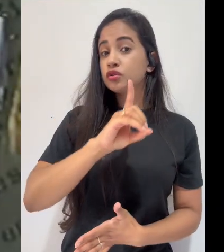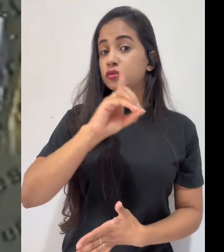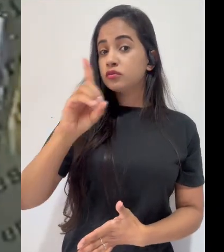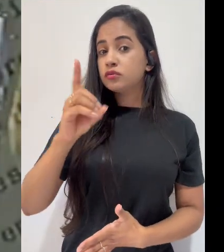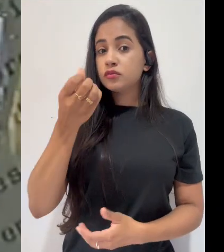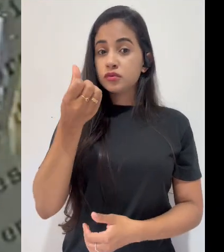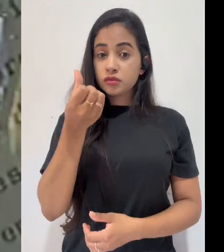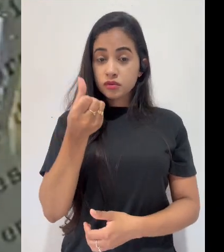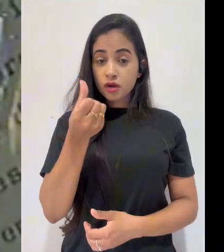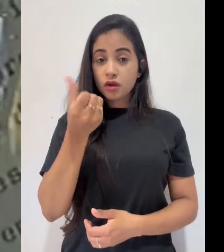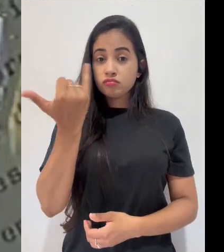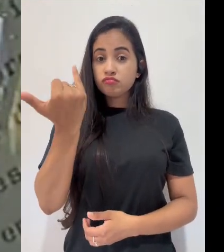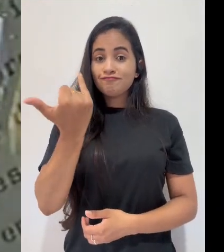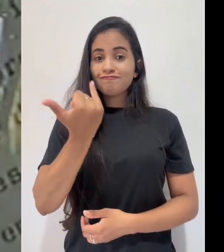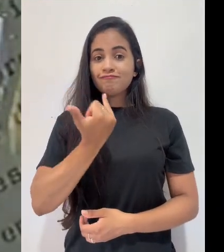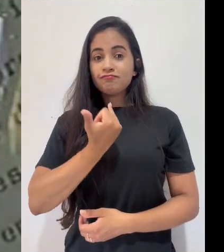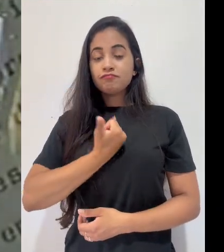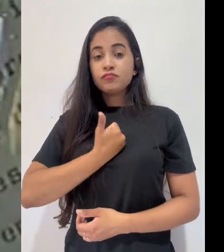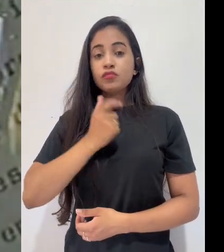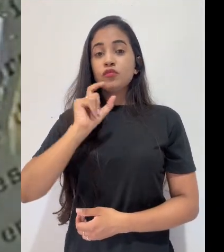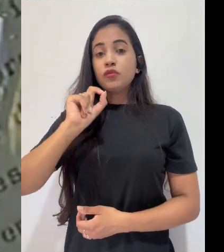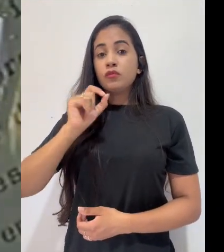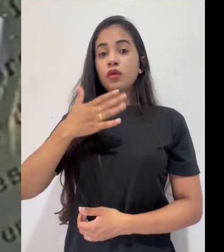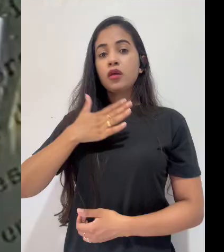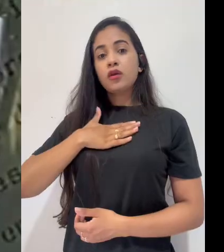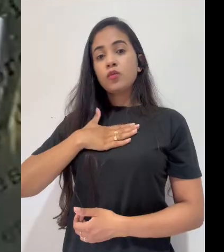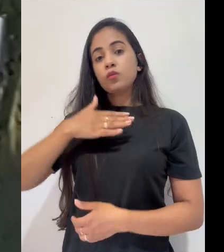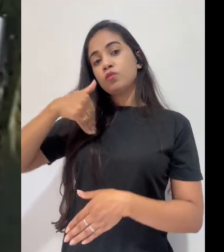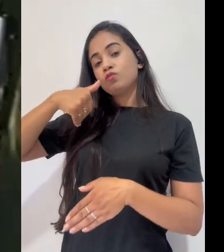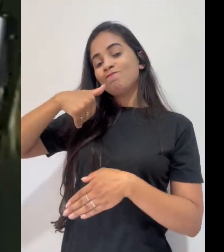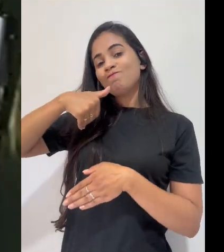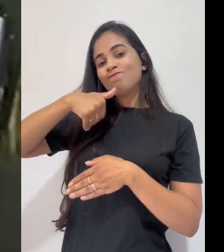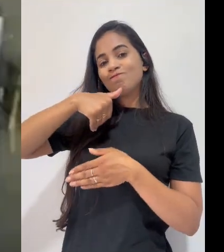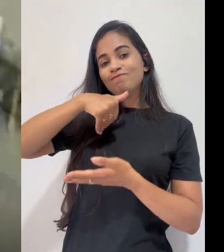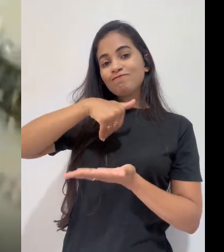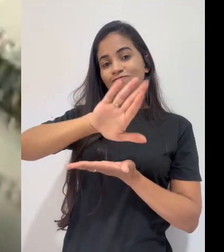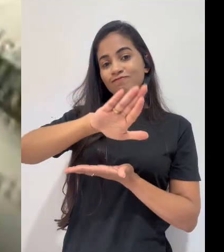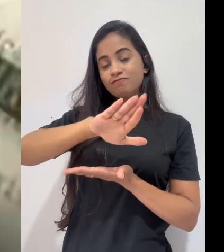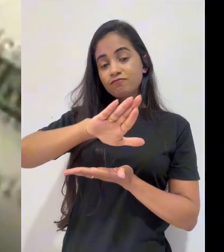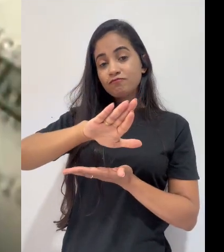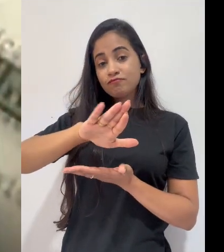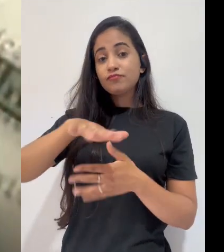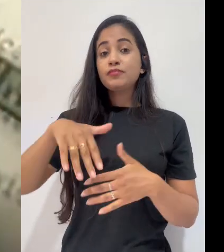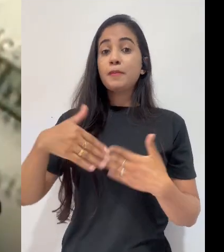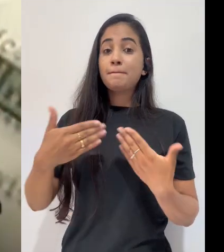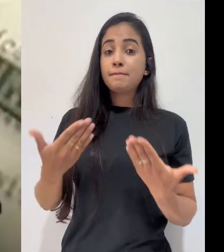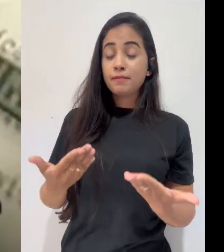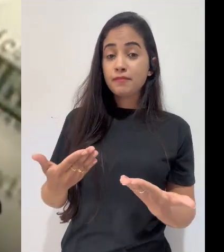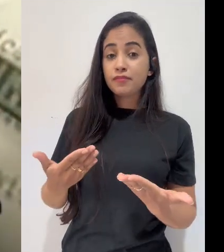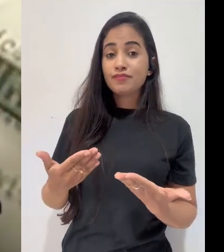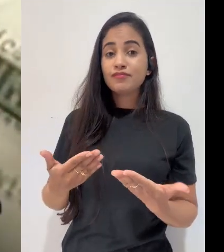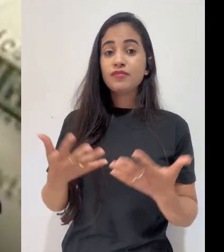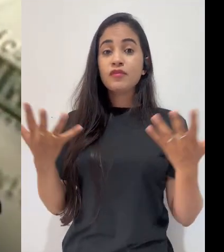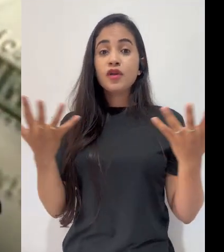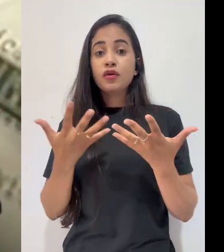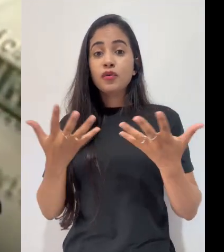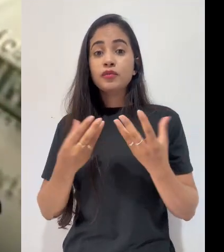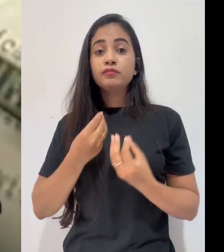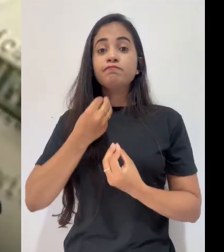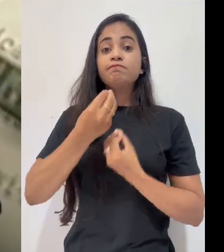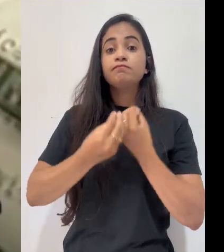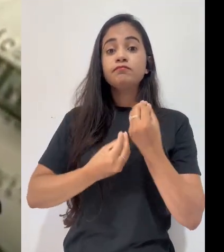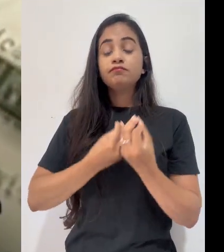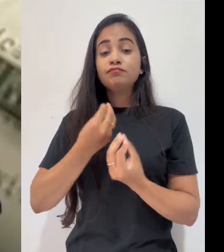6 recebi a comunicação de que estava incluído na relação dos demitidos. Não preciso dizer-lhe, senhor presidente, que a